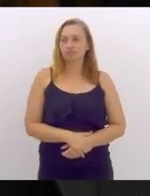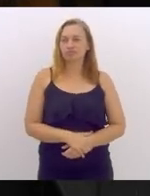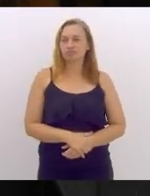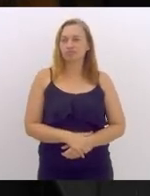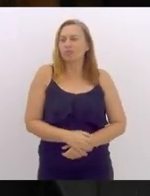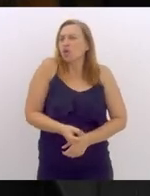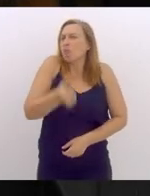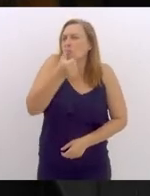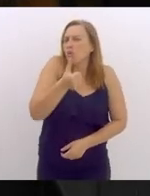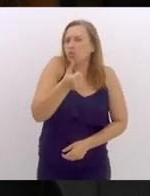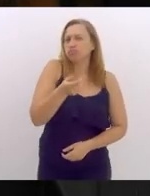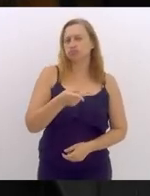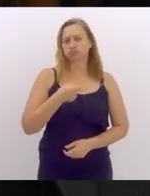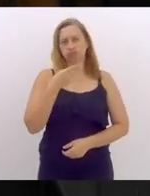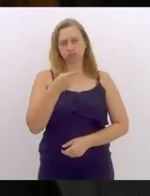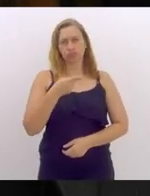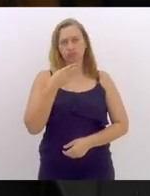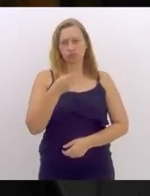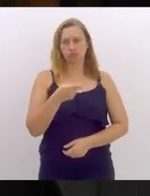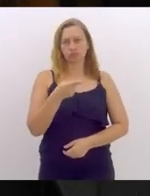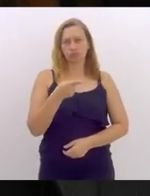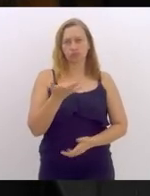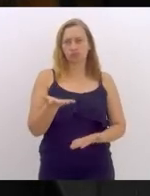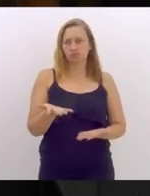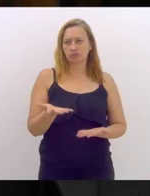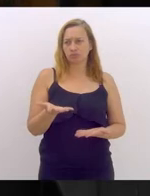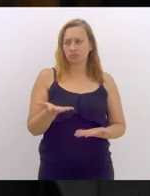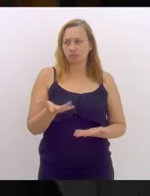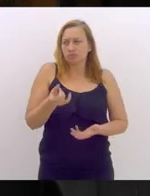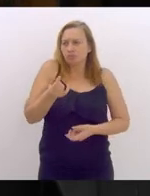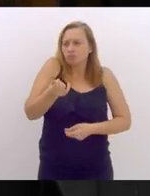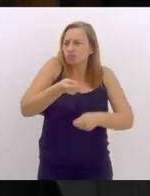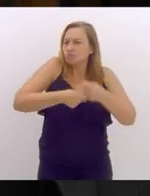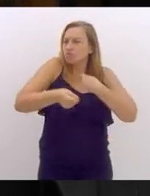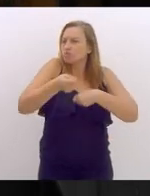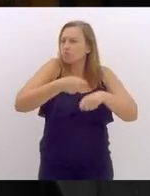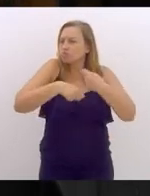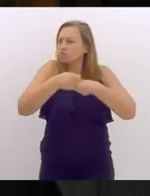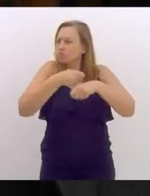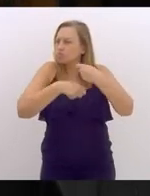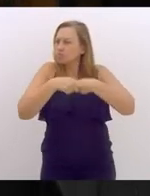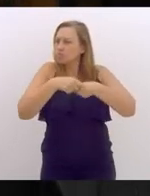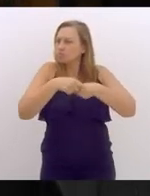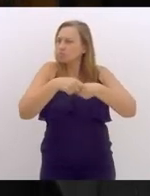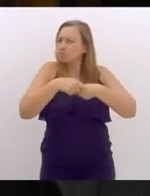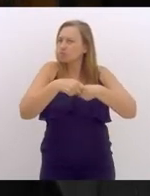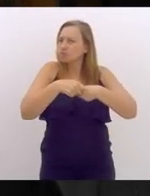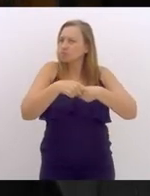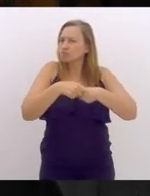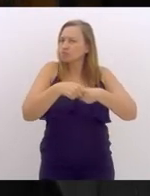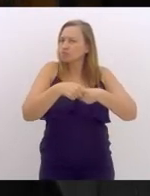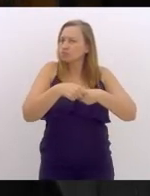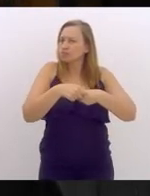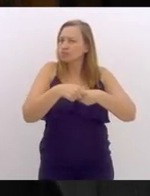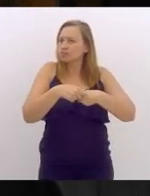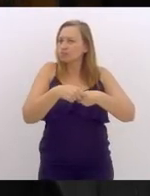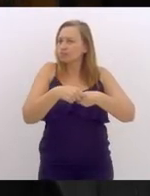pouco se fala da economia e pouca